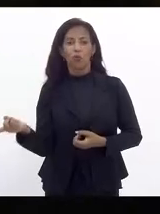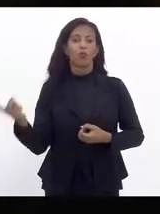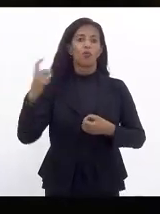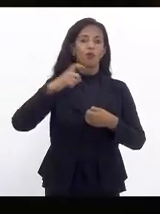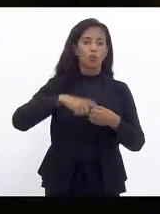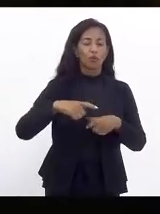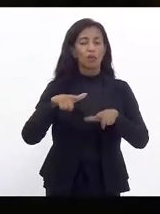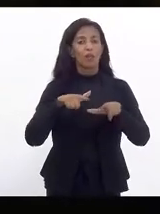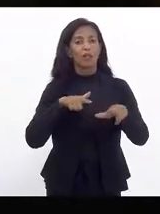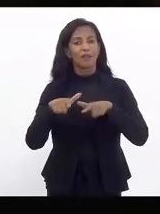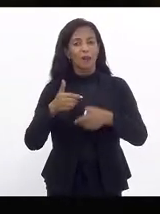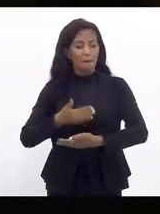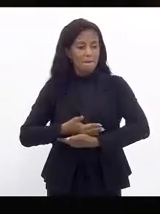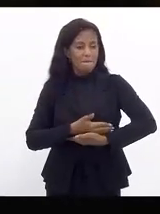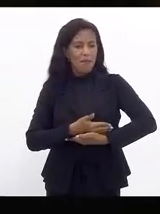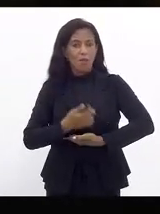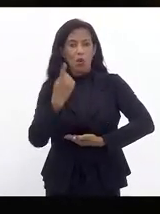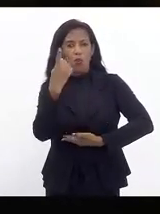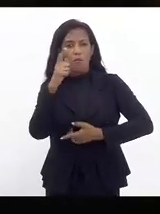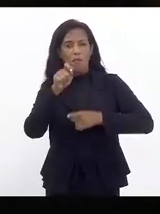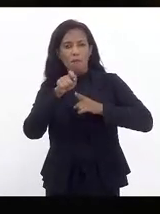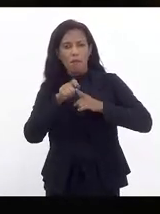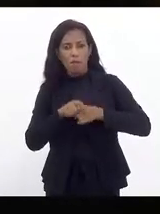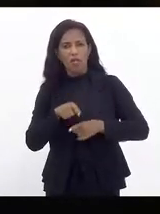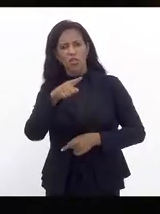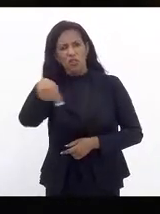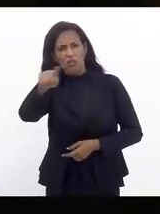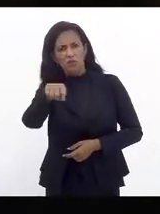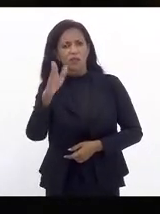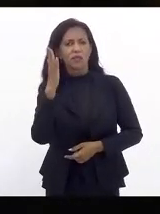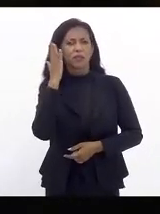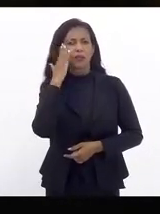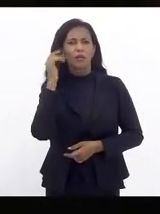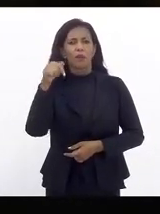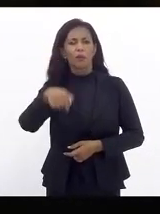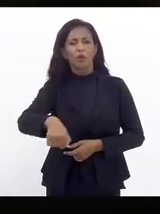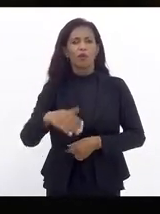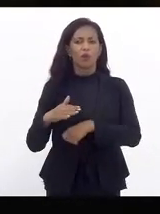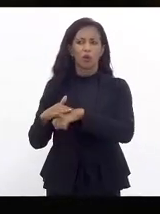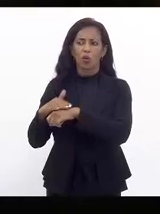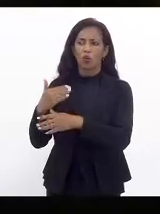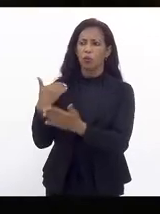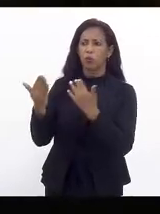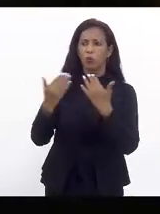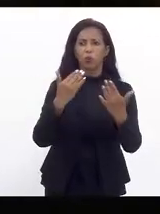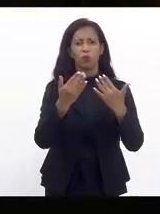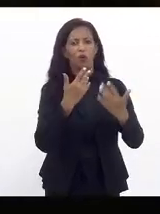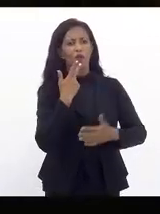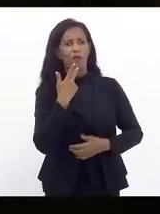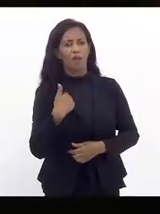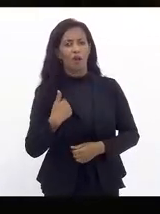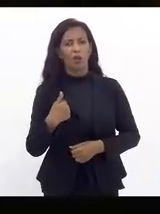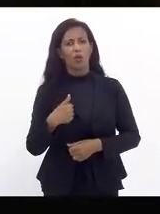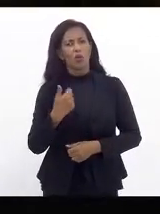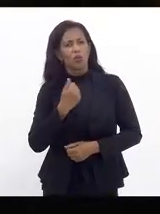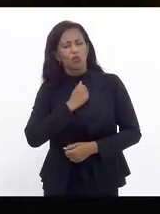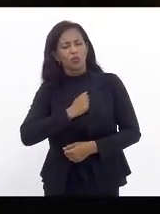a trabalhar com a minha bebê com 1 mês, e vocês sabem disso porque eu fico aqui conversando e eu falo, estou com saudade da minha